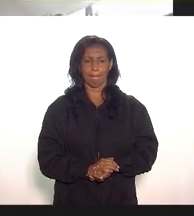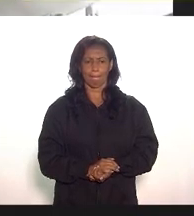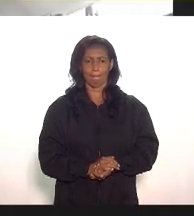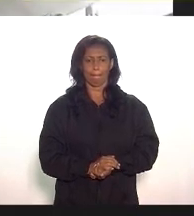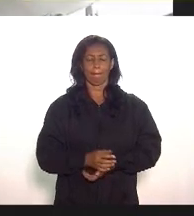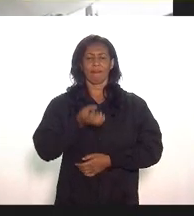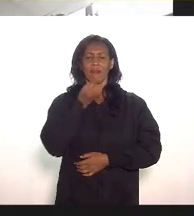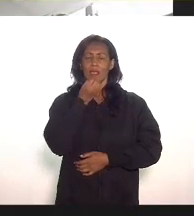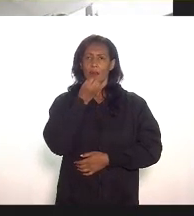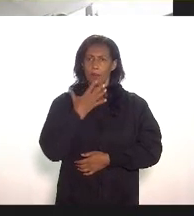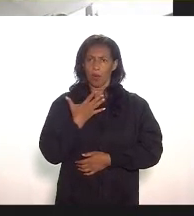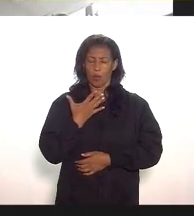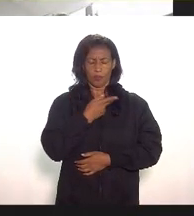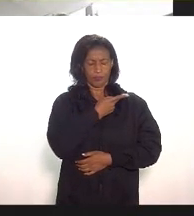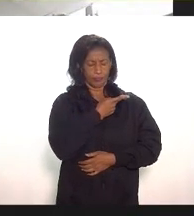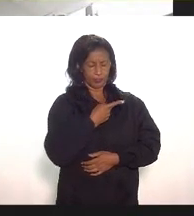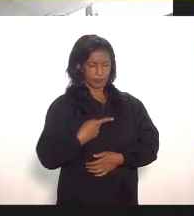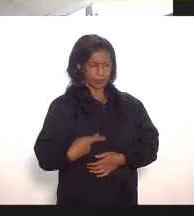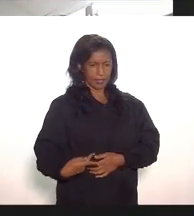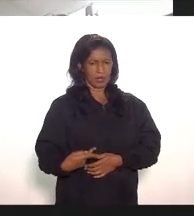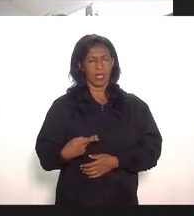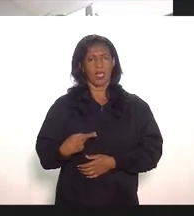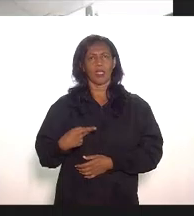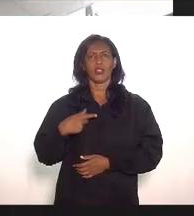eu poderia me colocar aqui.